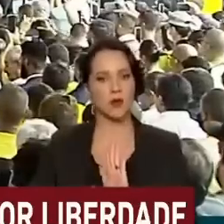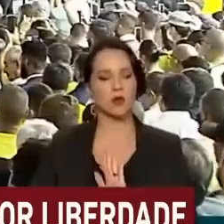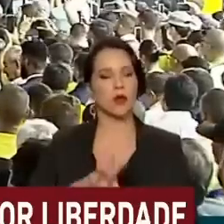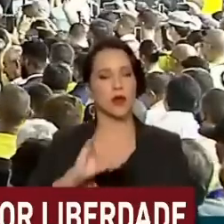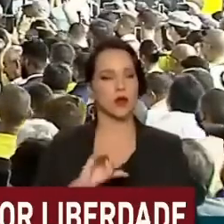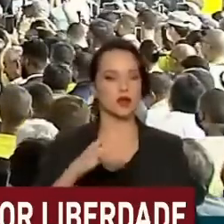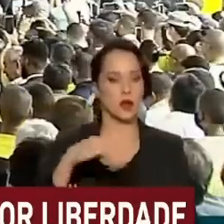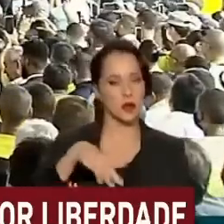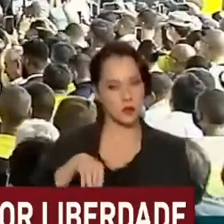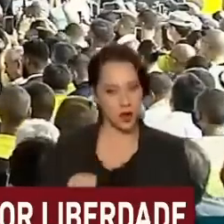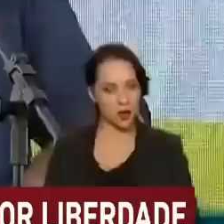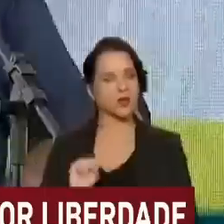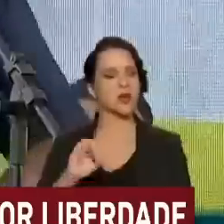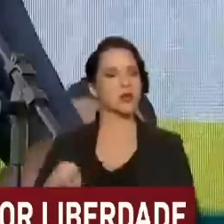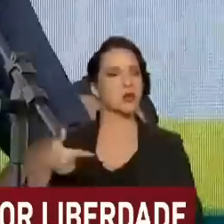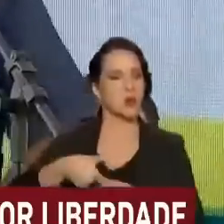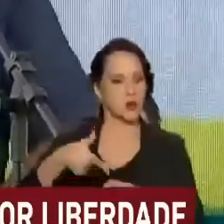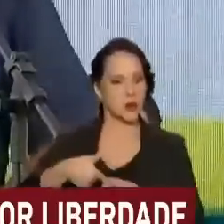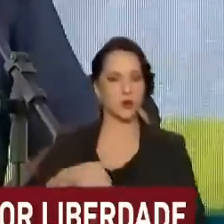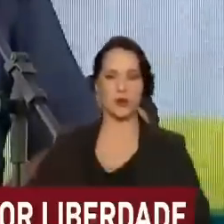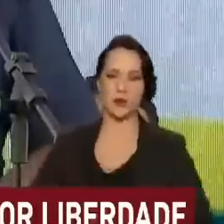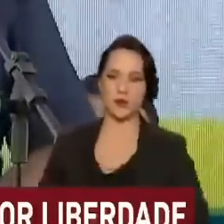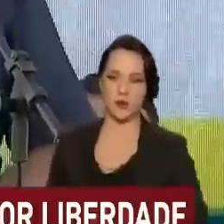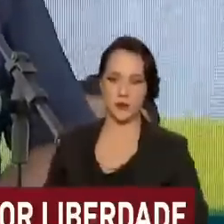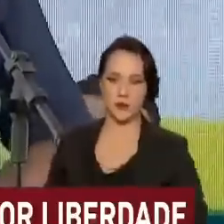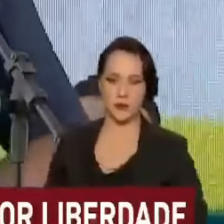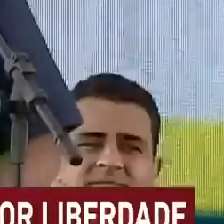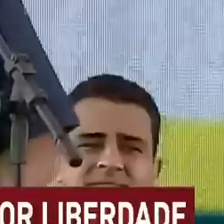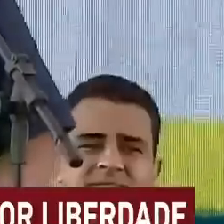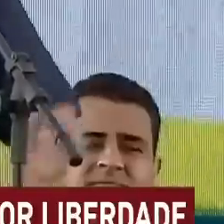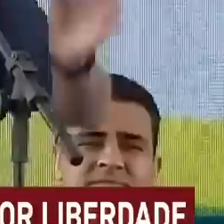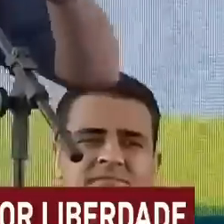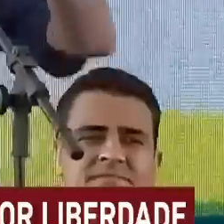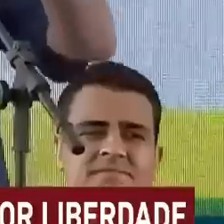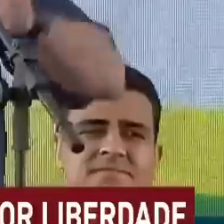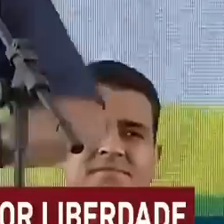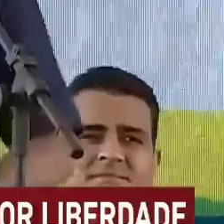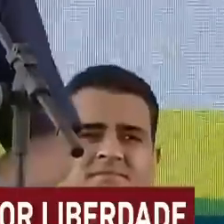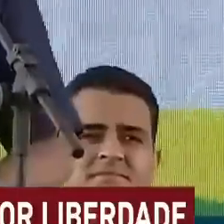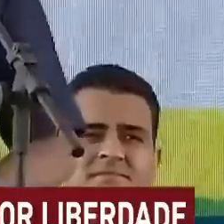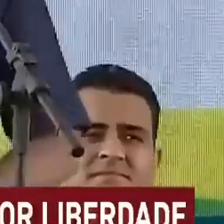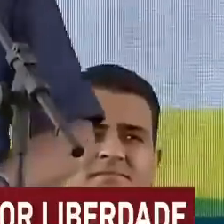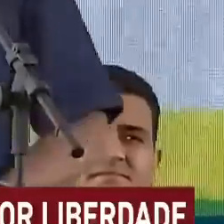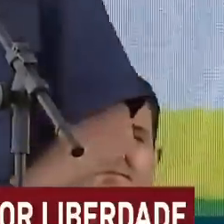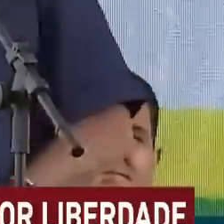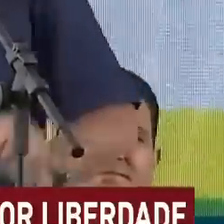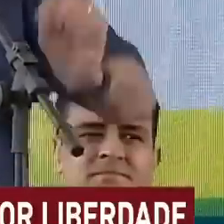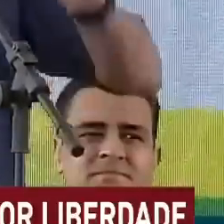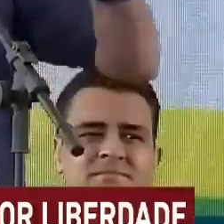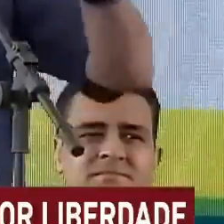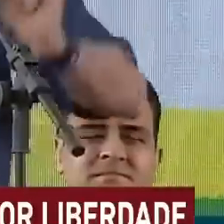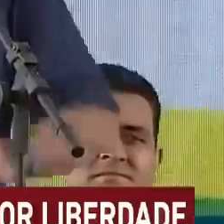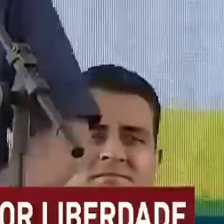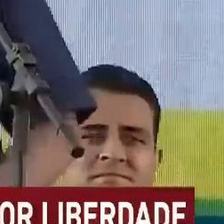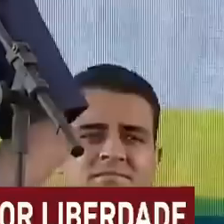chamado ICMS nos Combustíveis e também na energia elétrica vejo a conta de luz de vocês hoje em